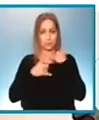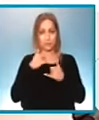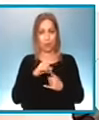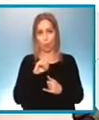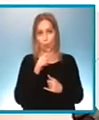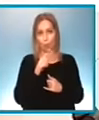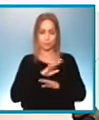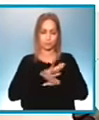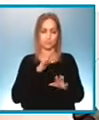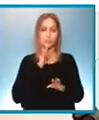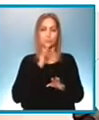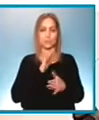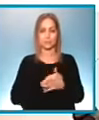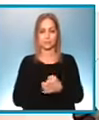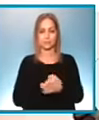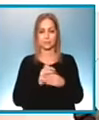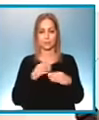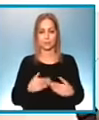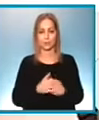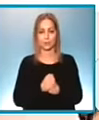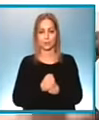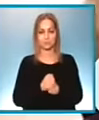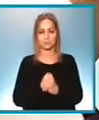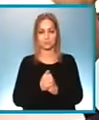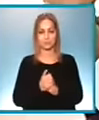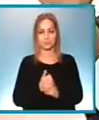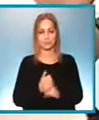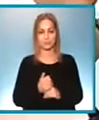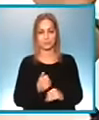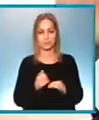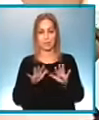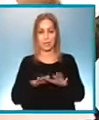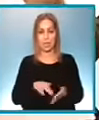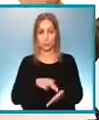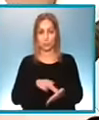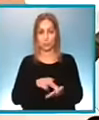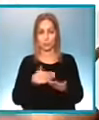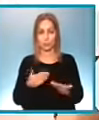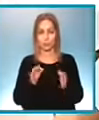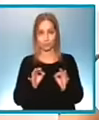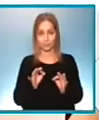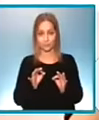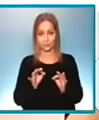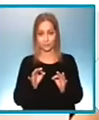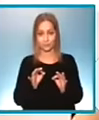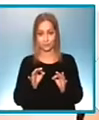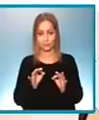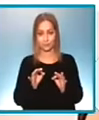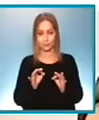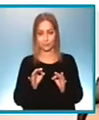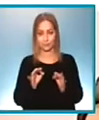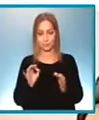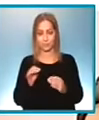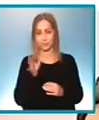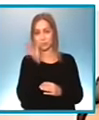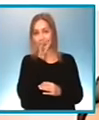vez é o suficiente. E agora? Exatamente, já vamos aqui a fazer um compasso de espera, mas já está tudo a postos. Silêncio, que